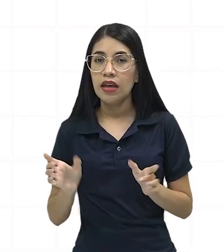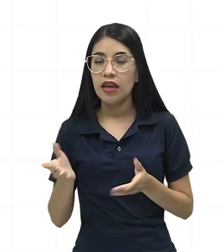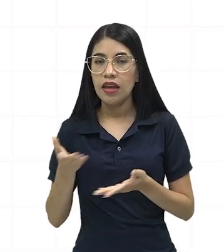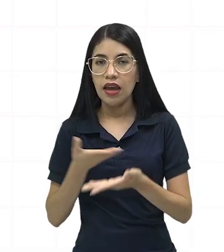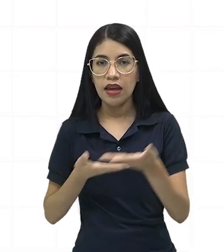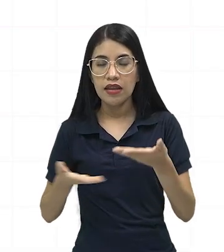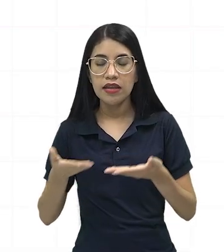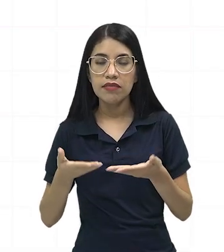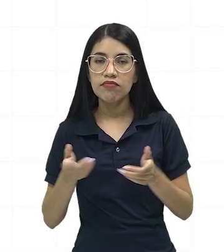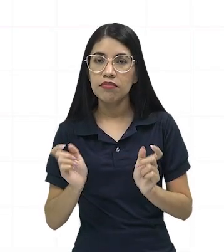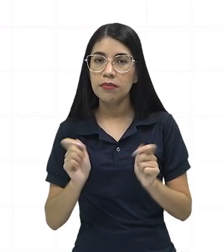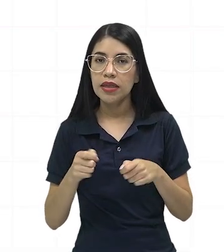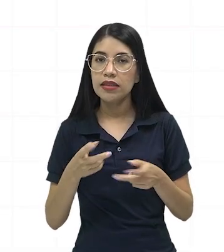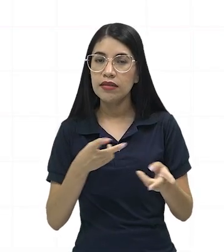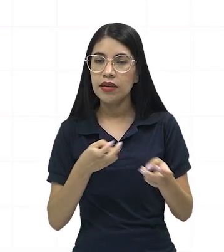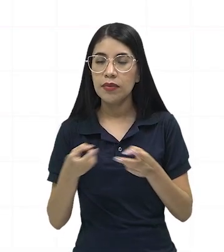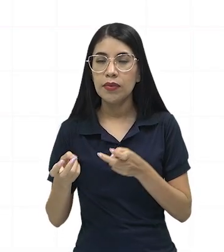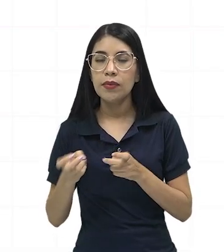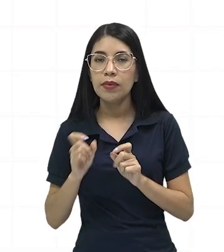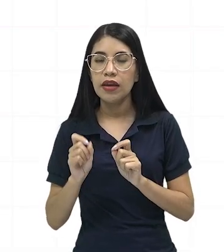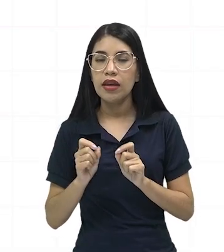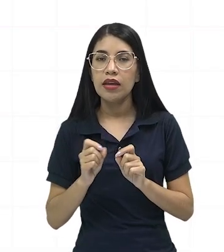né, aí seguindo a lógica do